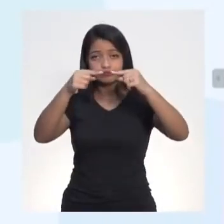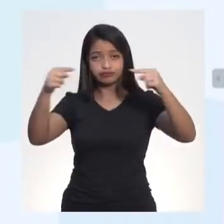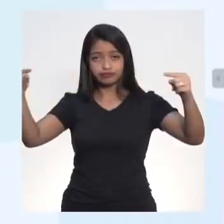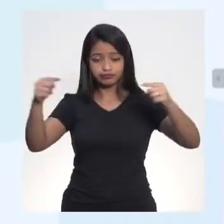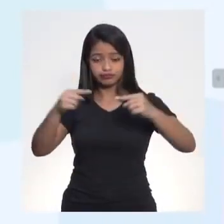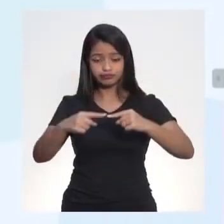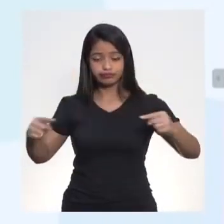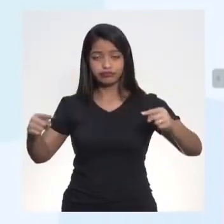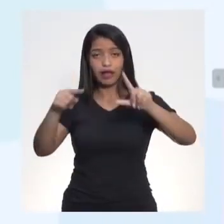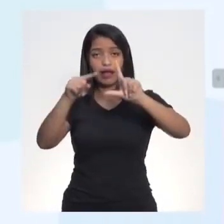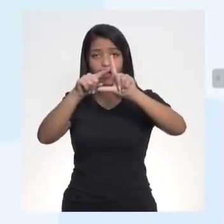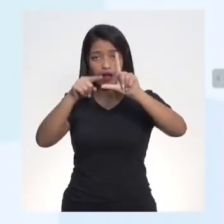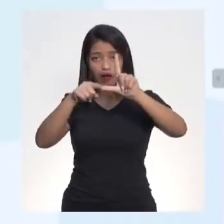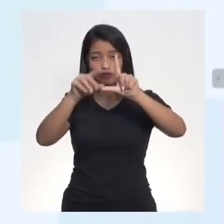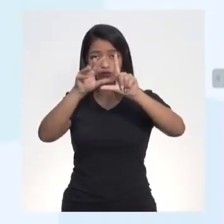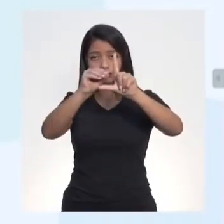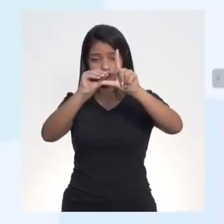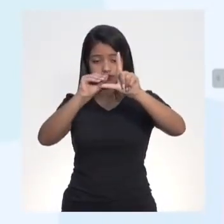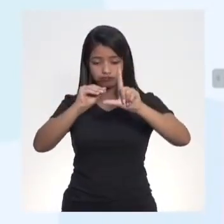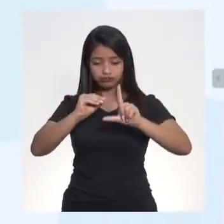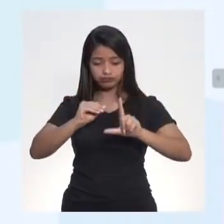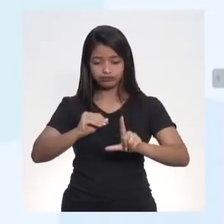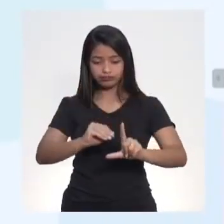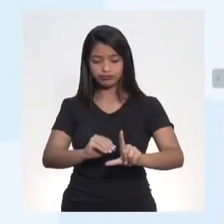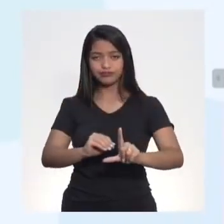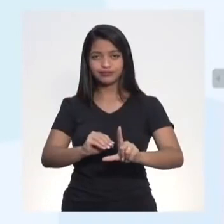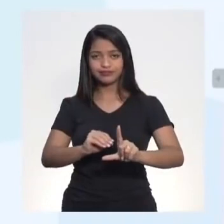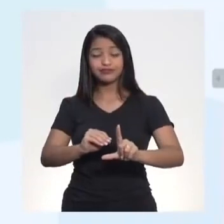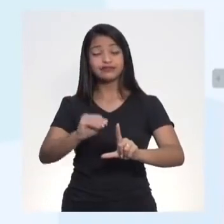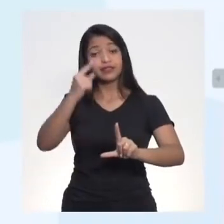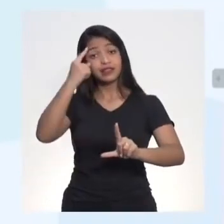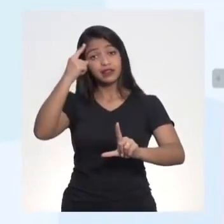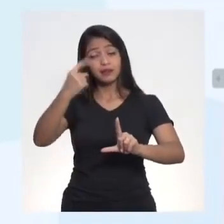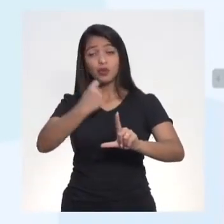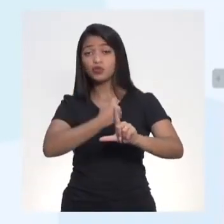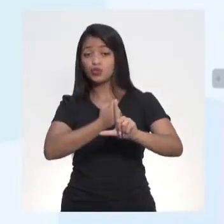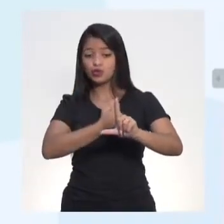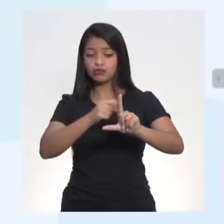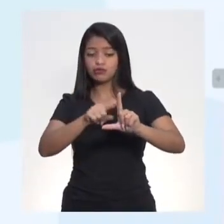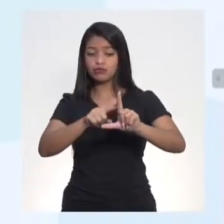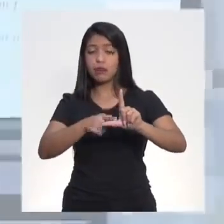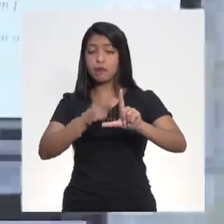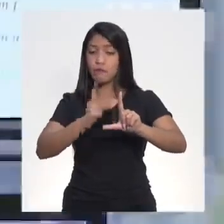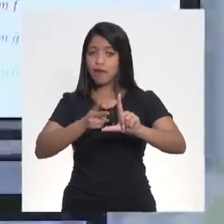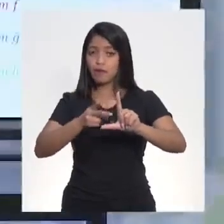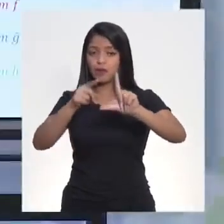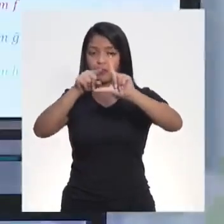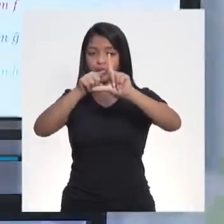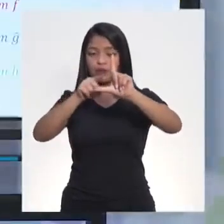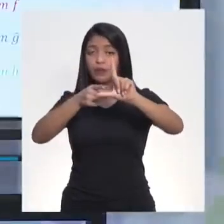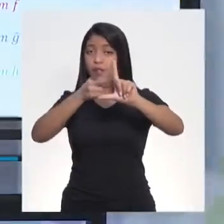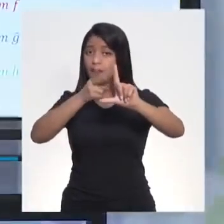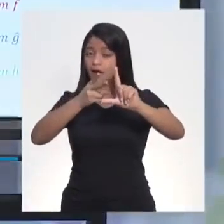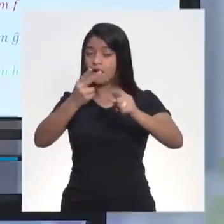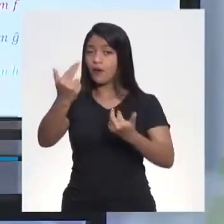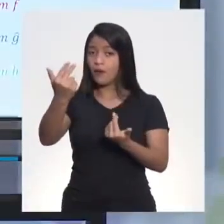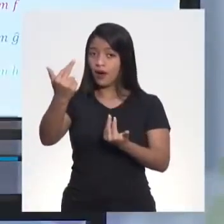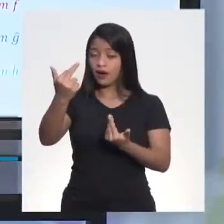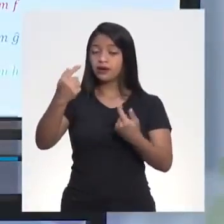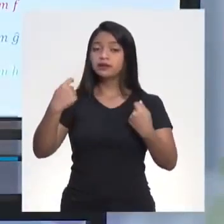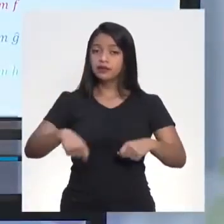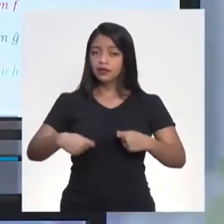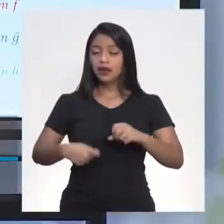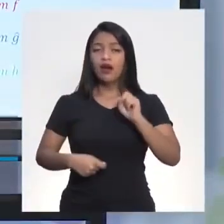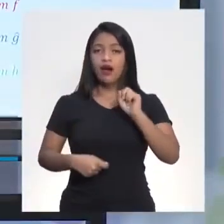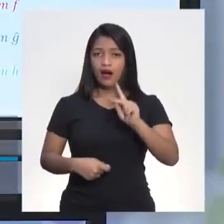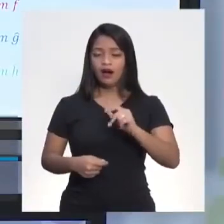outro ângulo aqui, lembrando que é sempre o mesmo valor, por isso que ele é correspondente. Eu estou vendo igualdade aí, a congruência dos ângulos. Então, eu